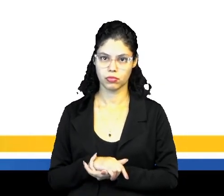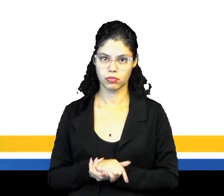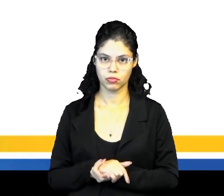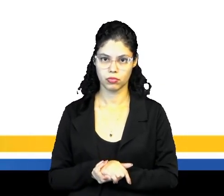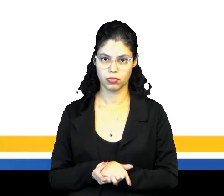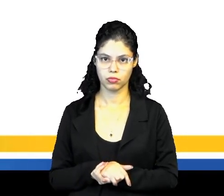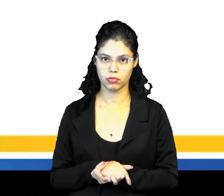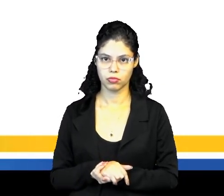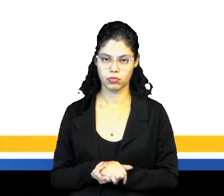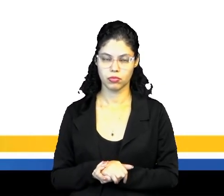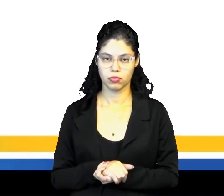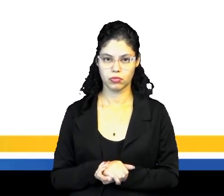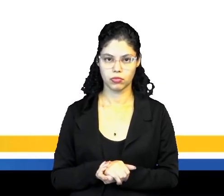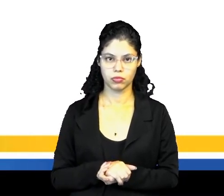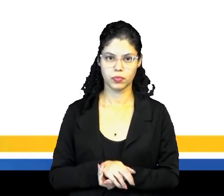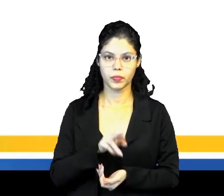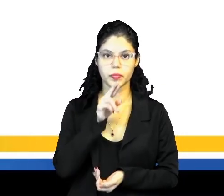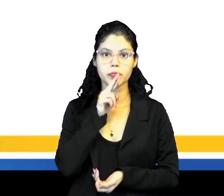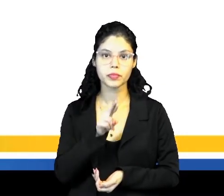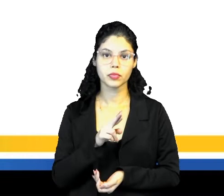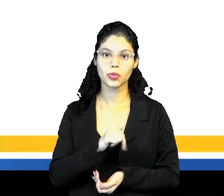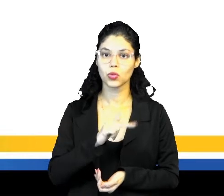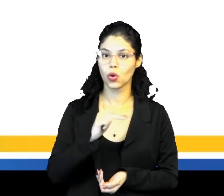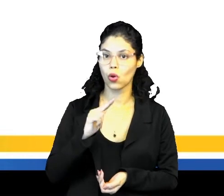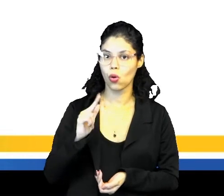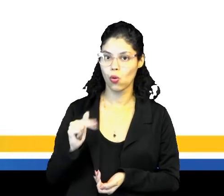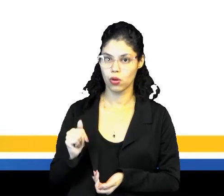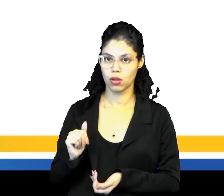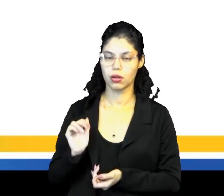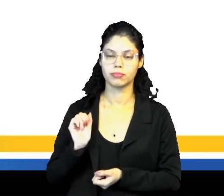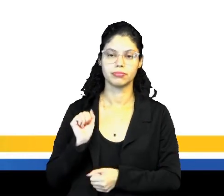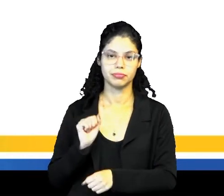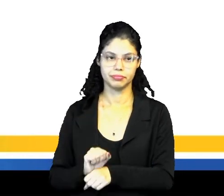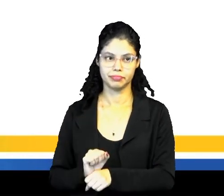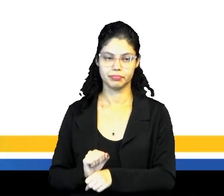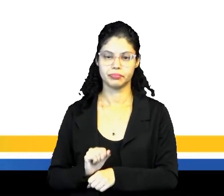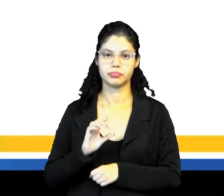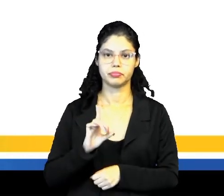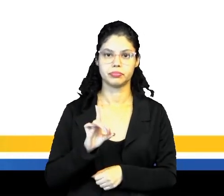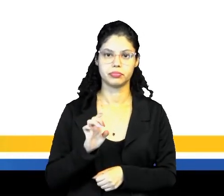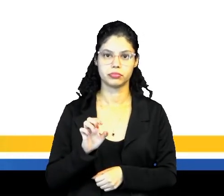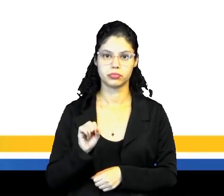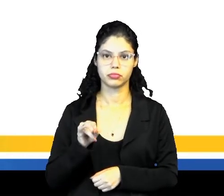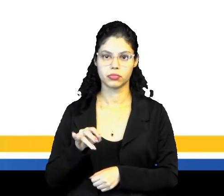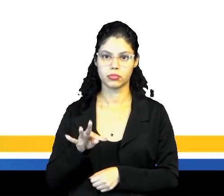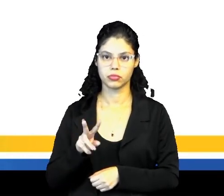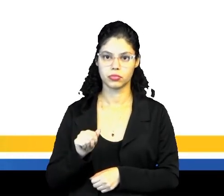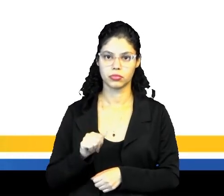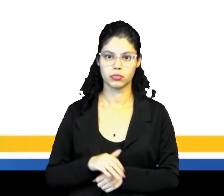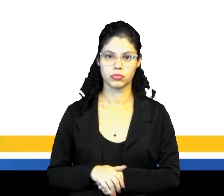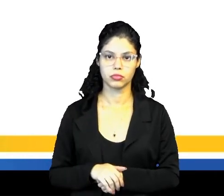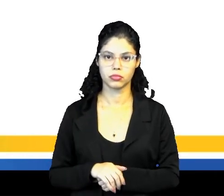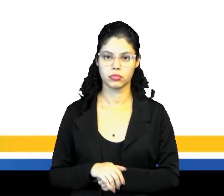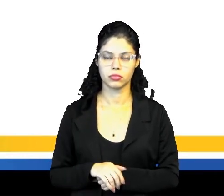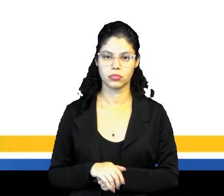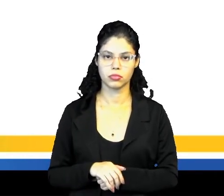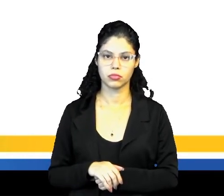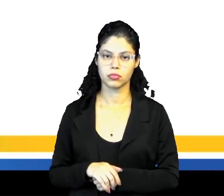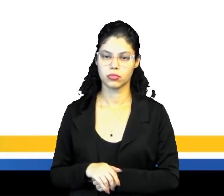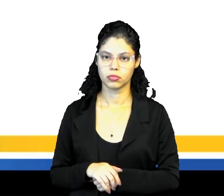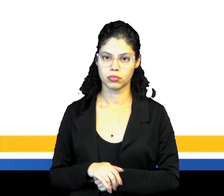Nós temos ali, né, a resposta nunca desista, never, nunca, give up, no caso, né,